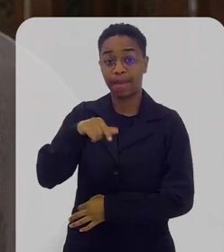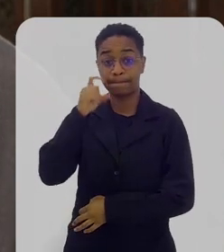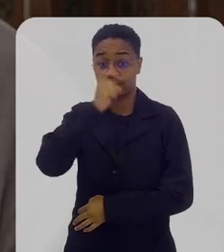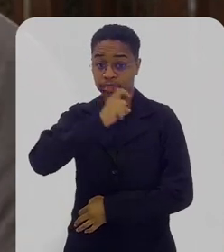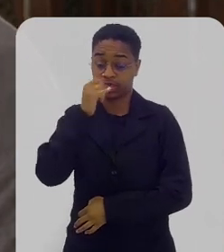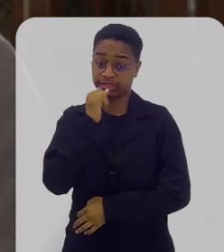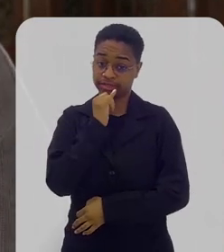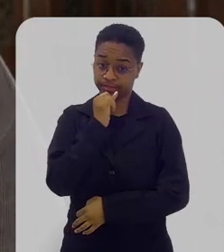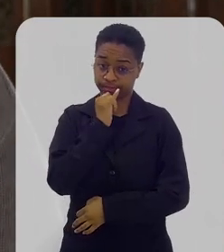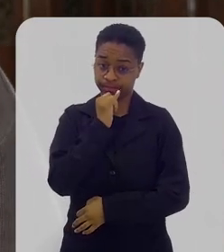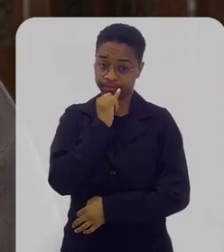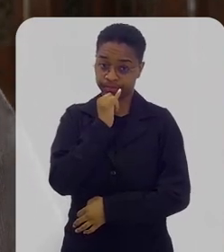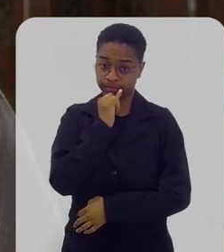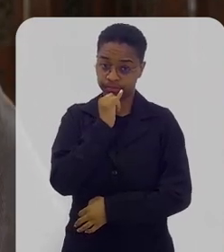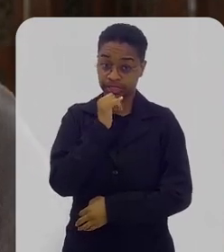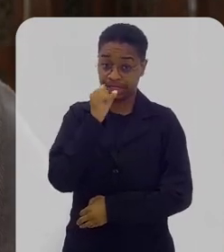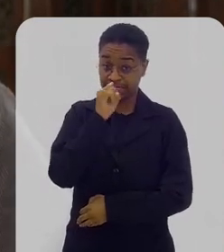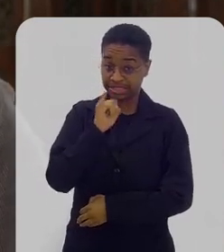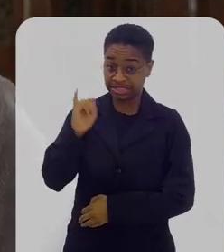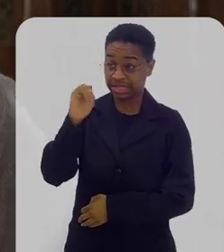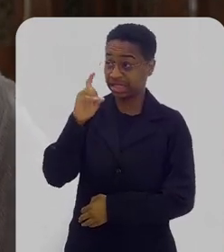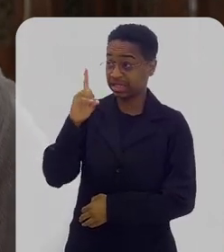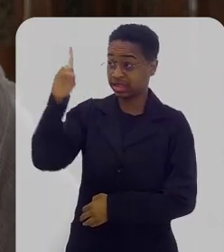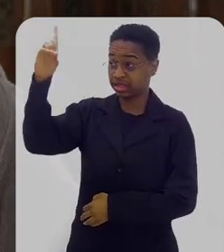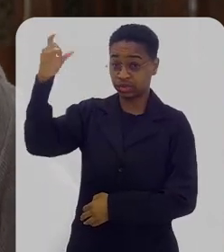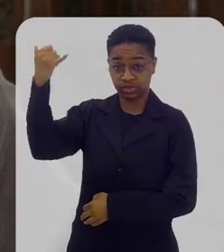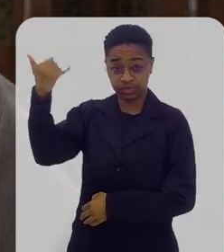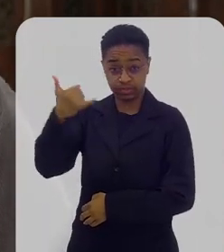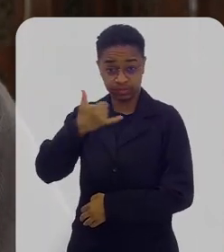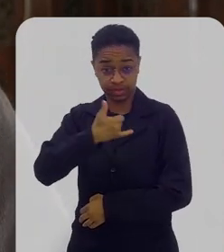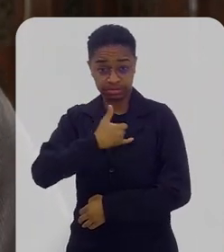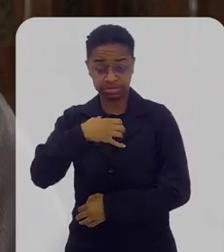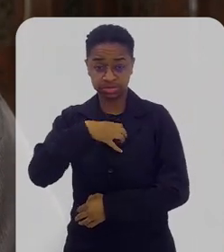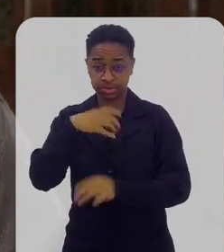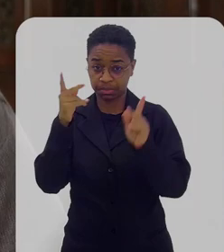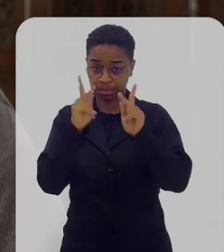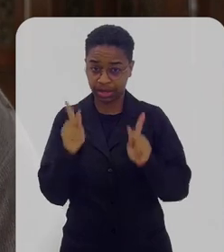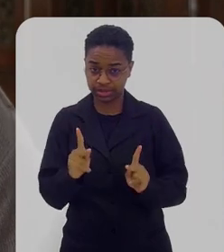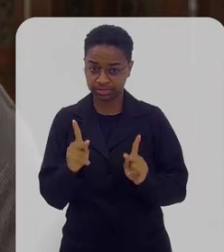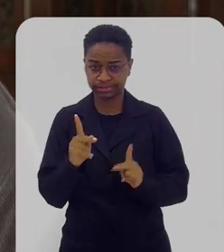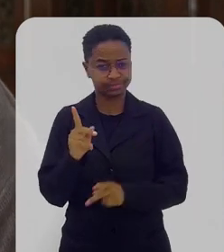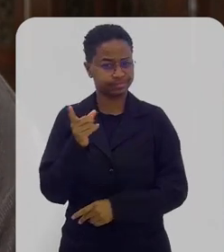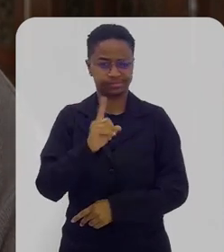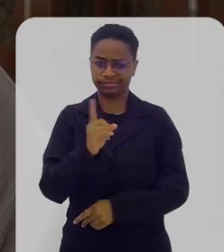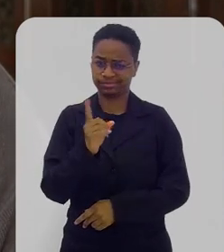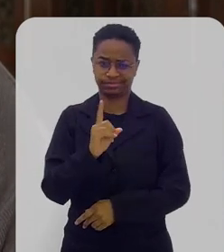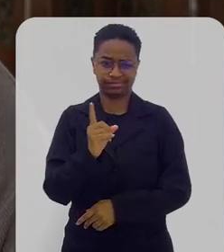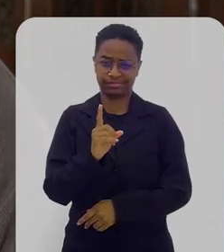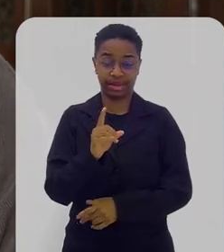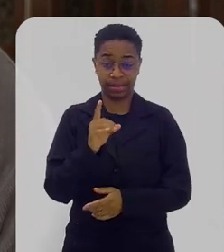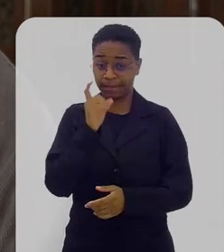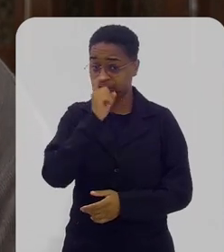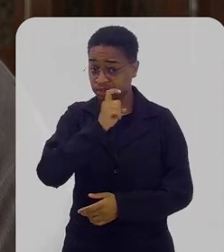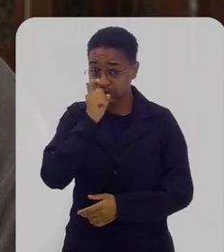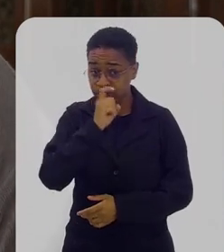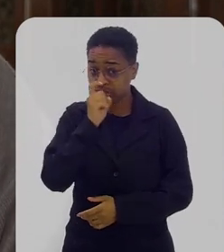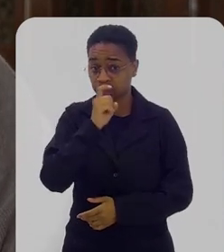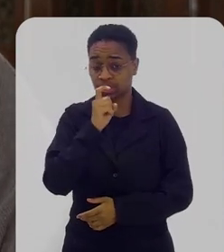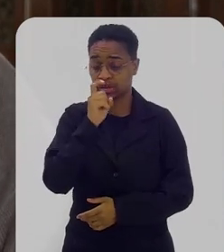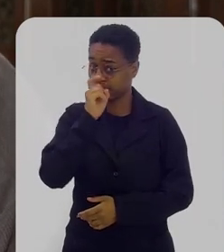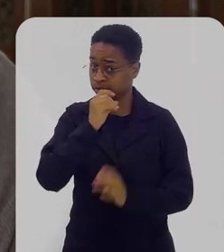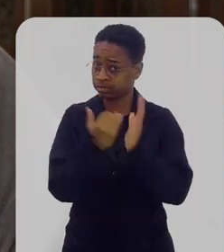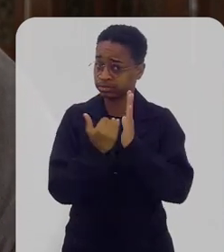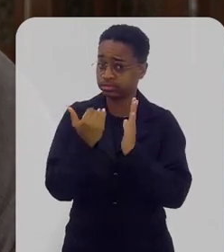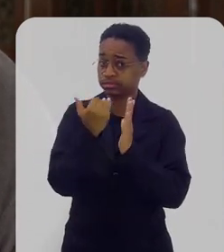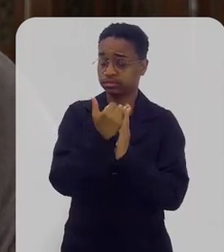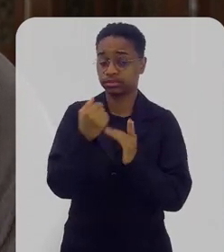mentirosos. Como, por exemplo, quando Deus fala ao meu coração, eu sinto paz. Isto não é verdade. Isto é uma grande